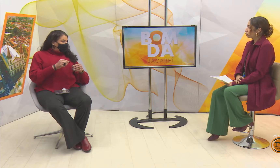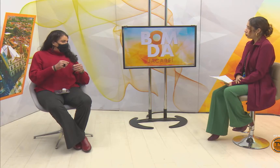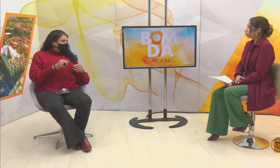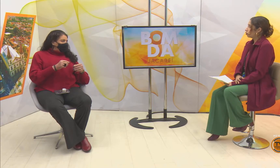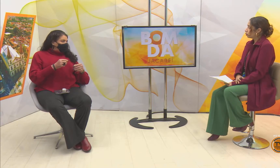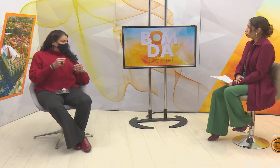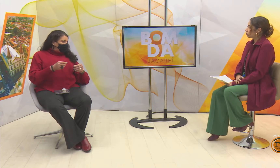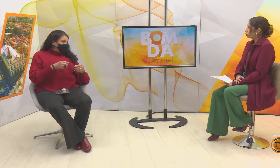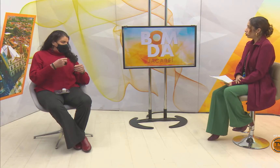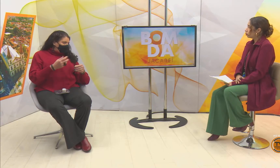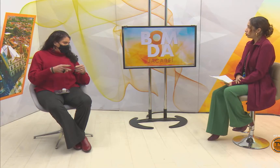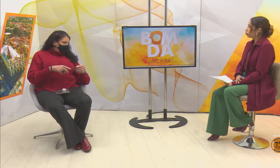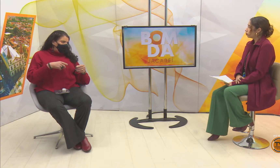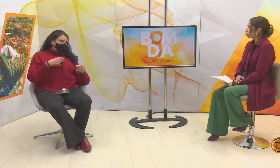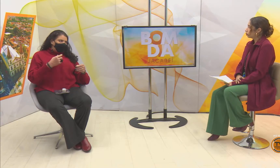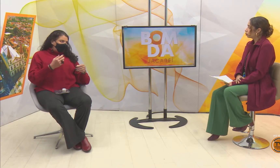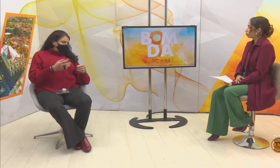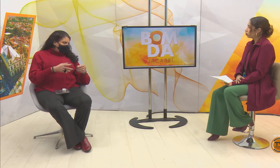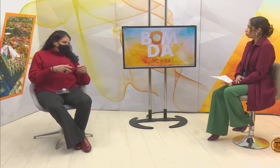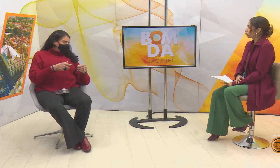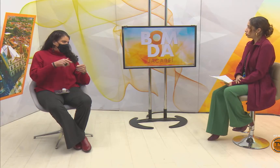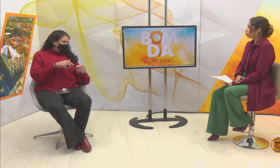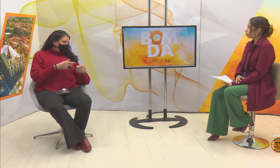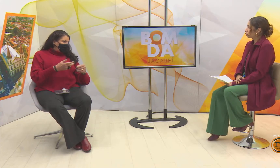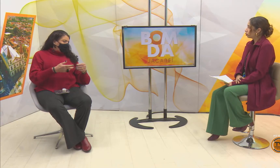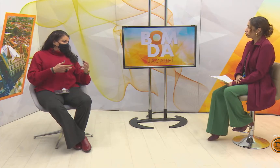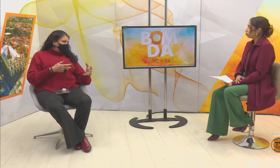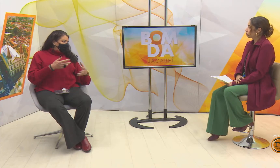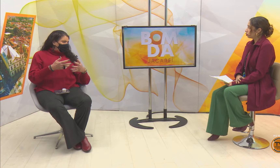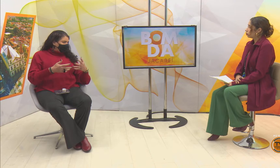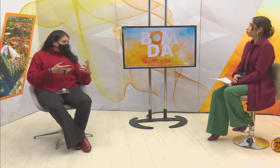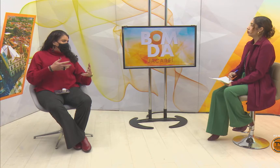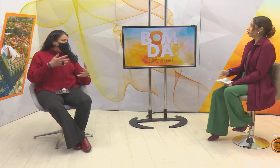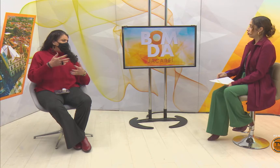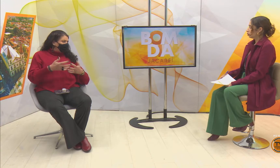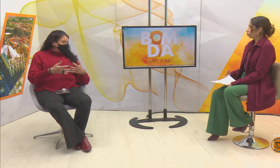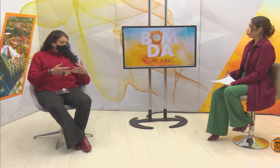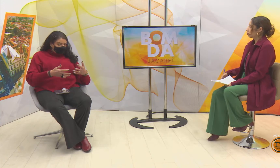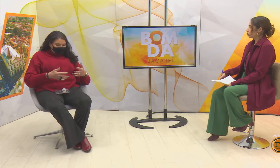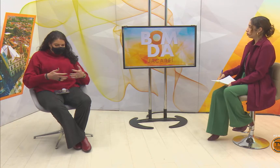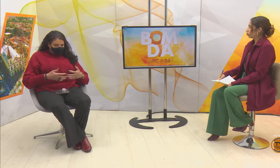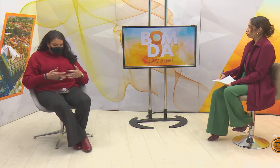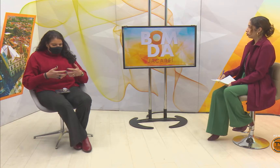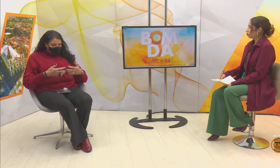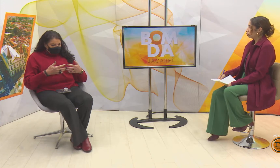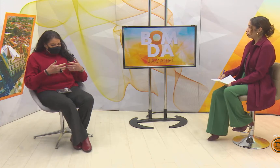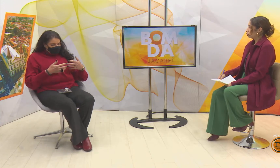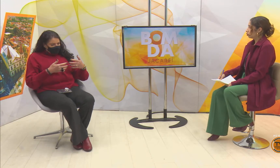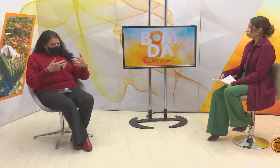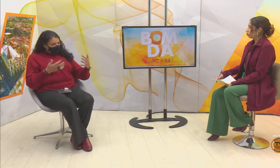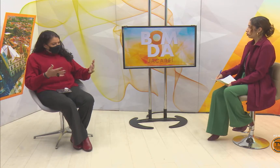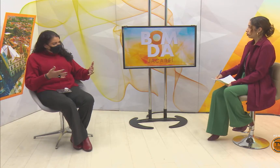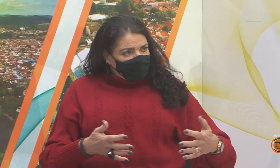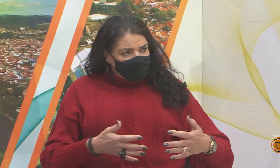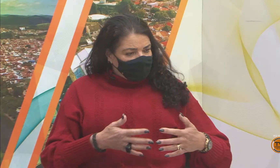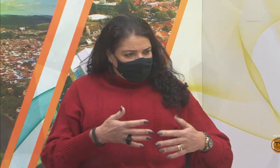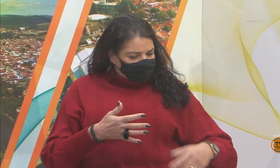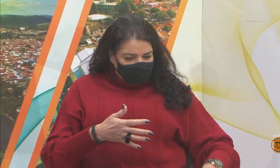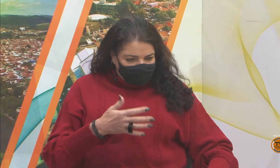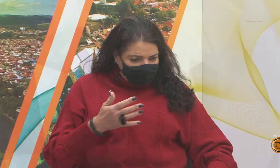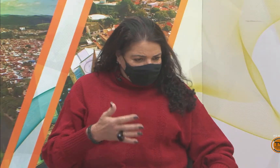transmissão de sífilis, de hepatite pelos alicates, como você faz para